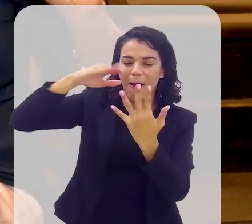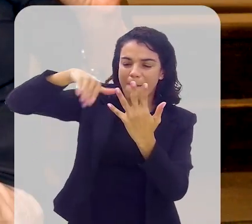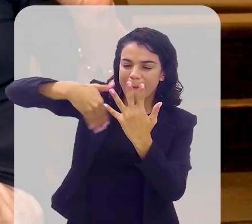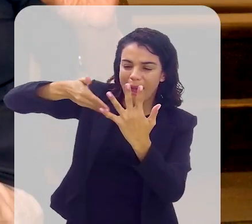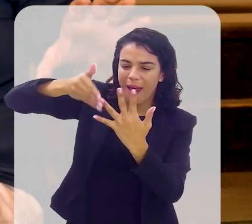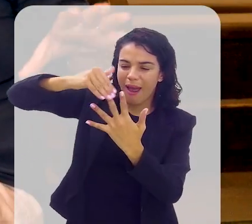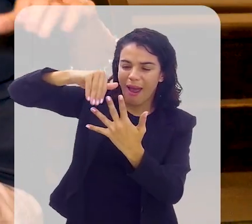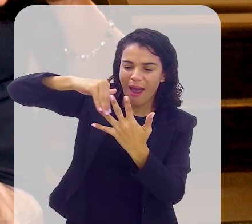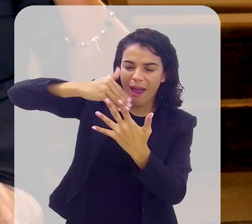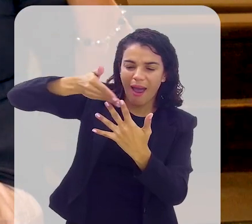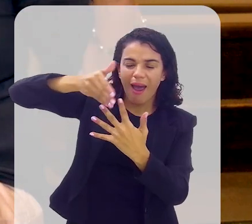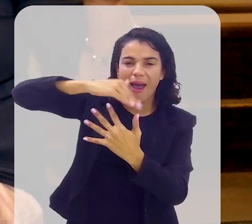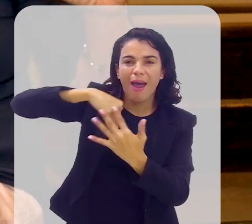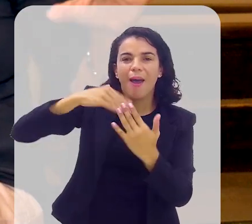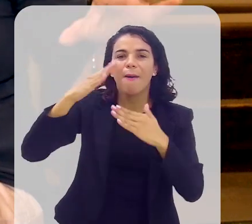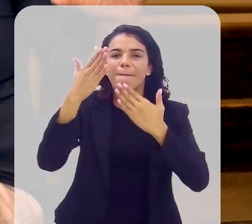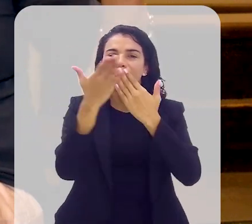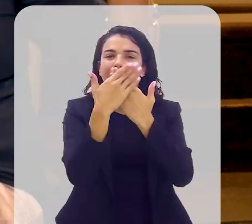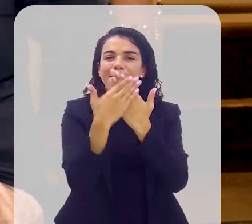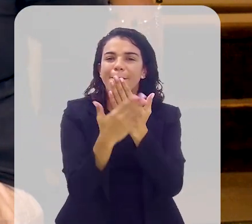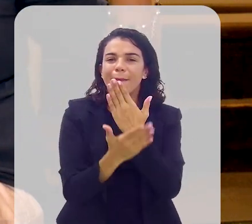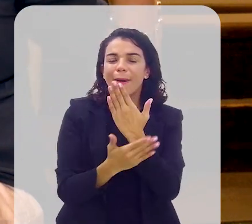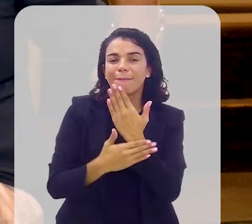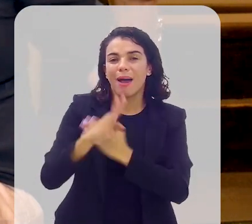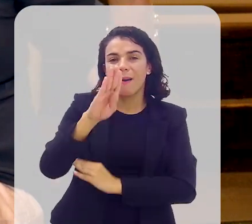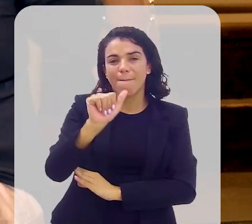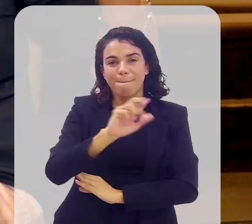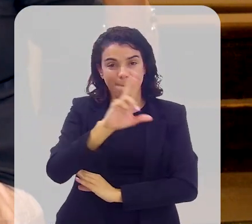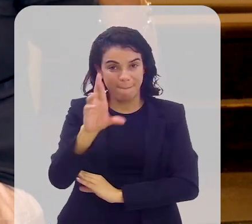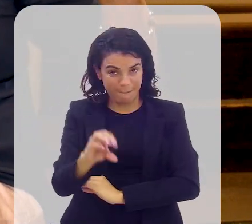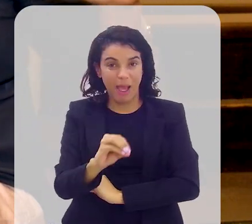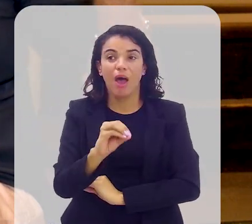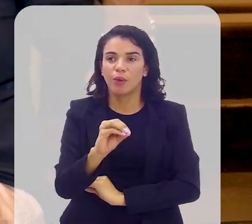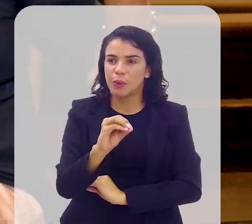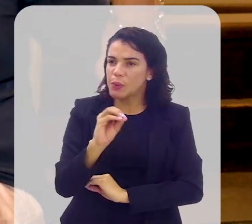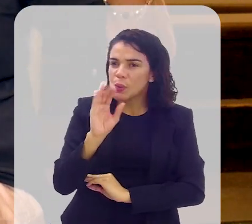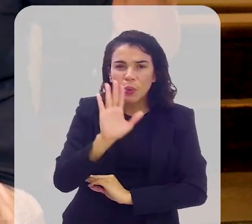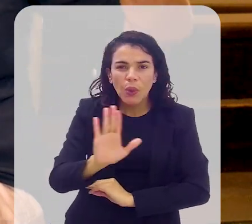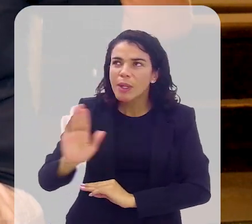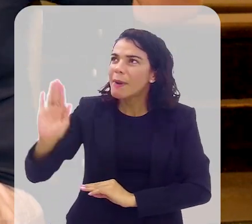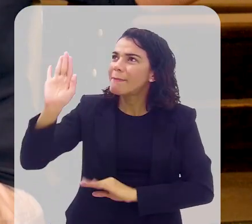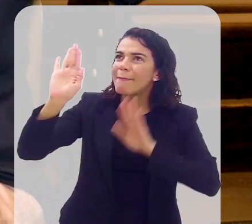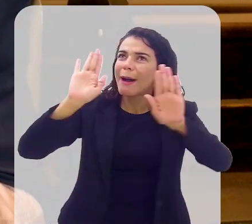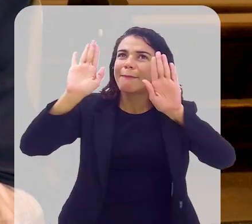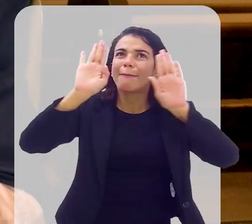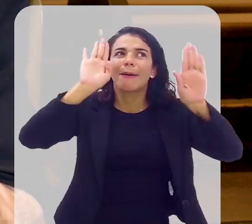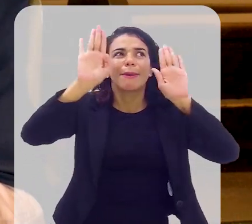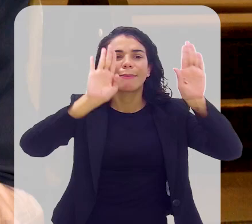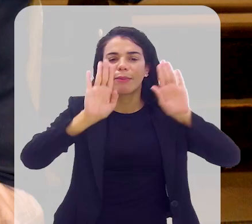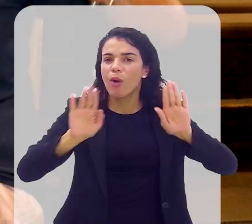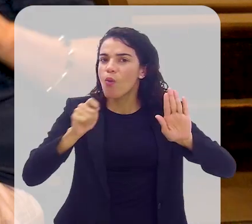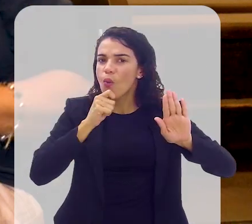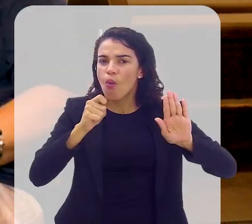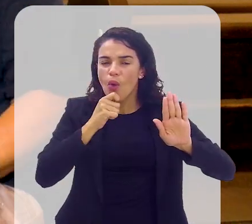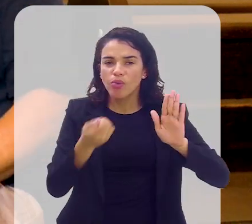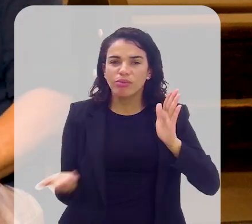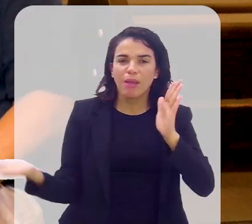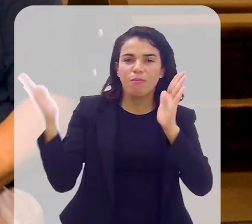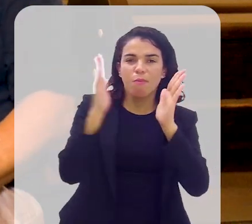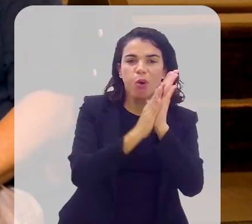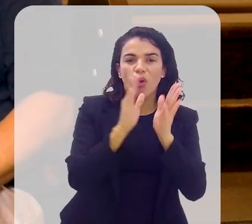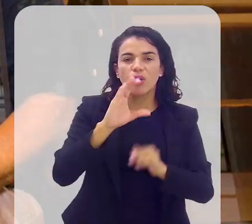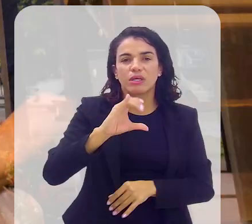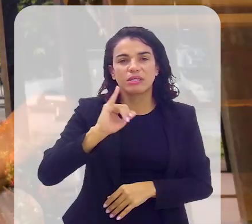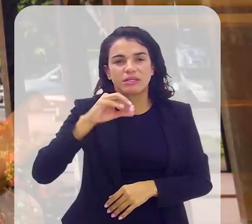barro. Tem pedra, mas madeira, ela é toda de barro, não